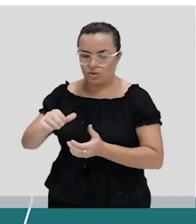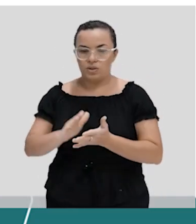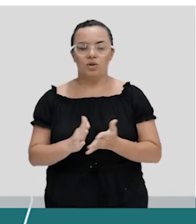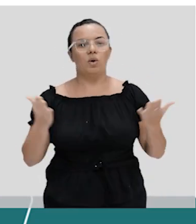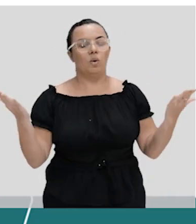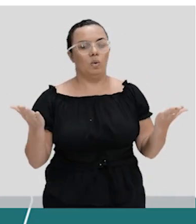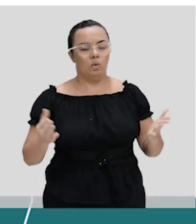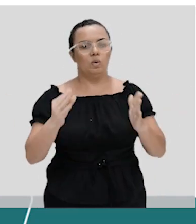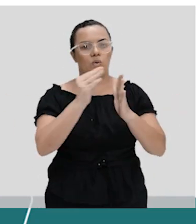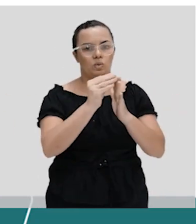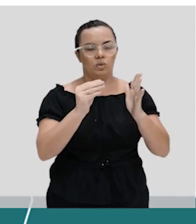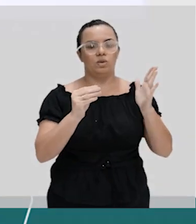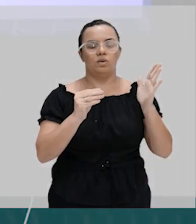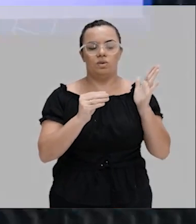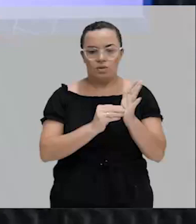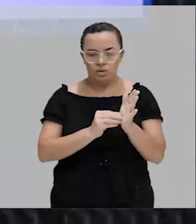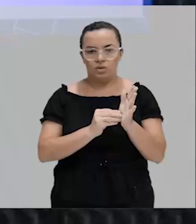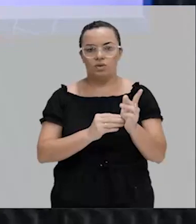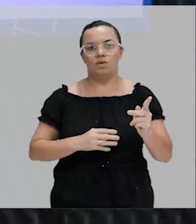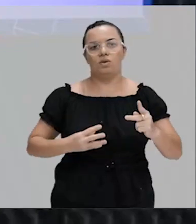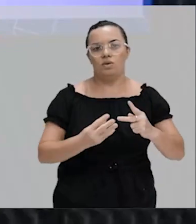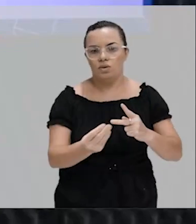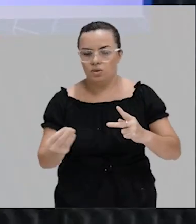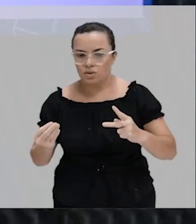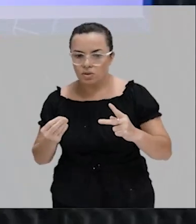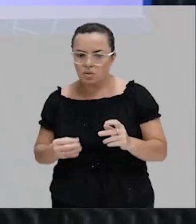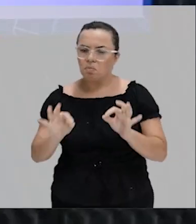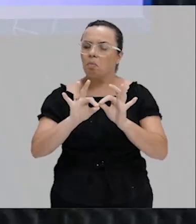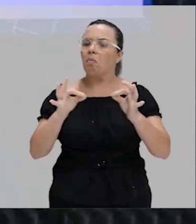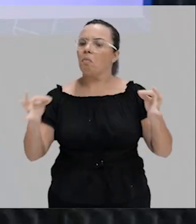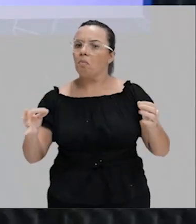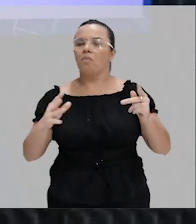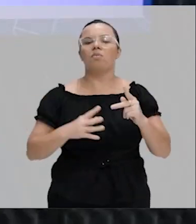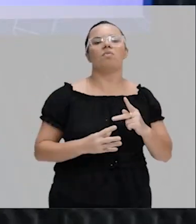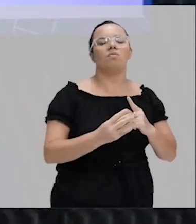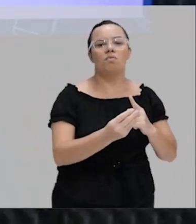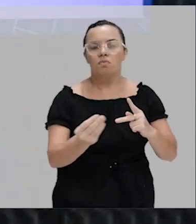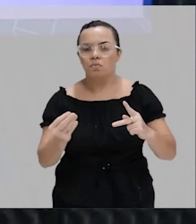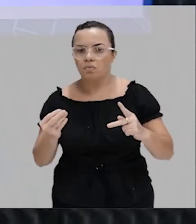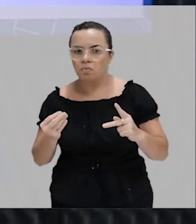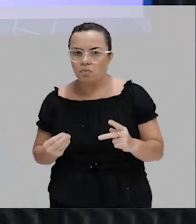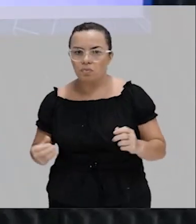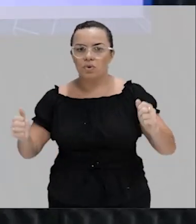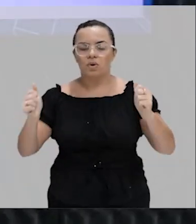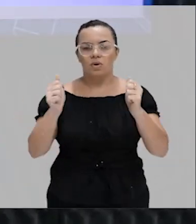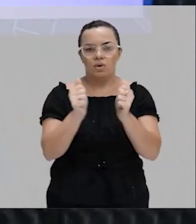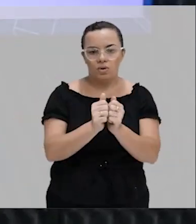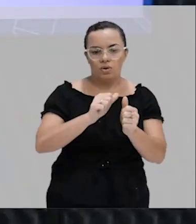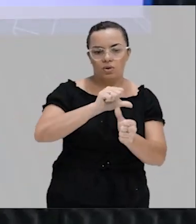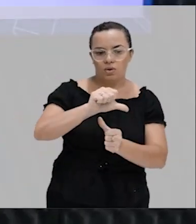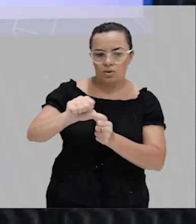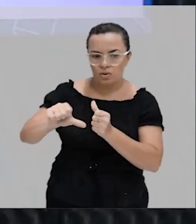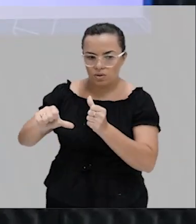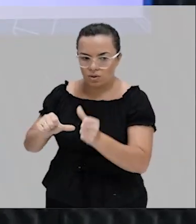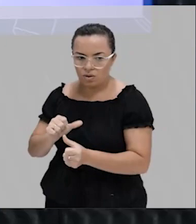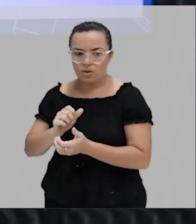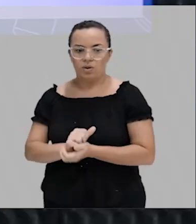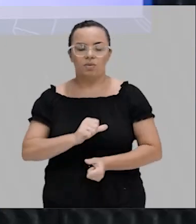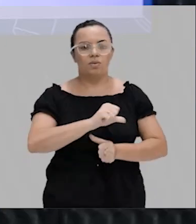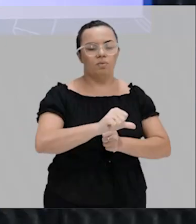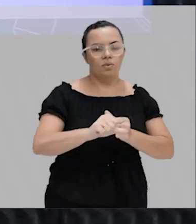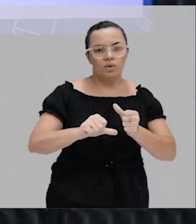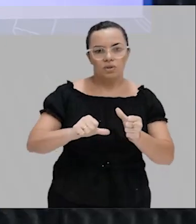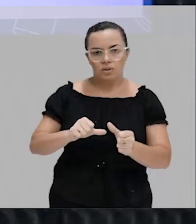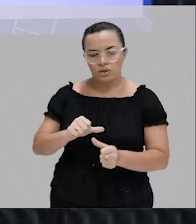de hoje nós vamos ver plural dos substantivos simples, plural dos substantivos compostos, a flexão de grau